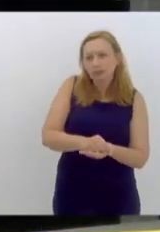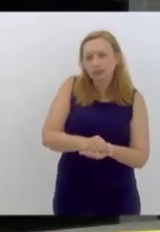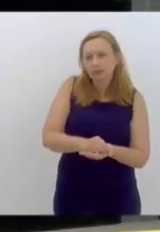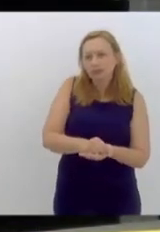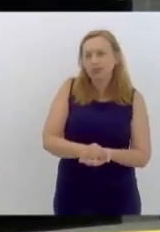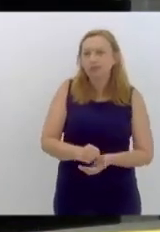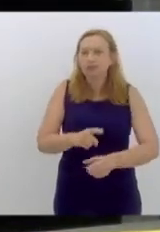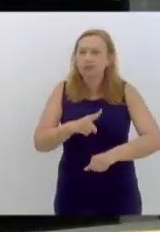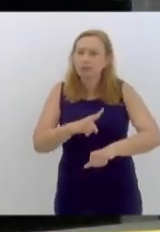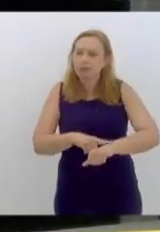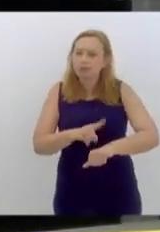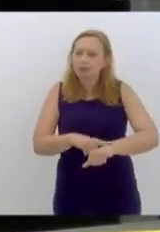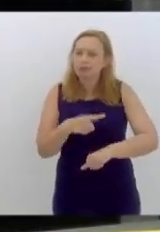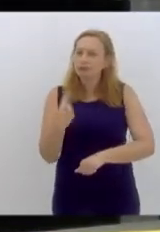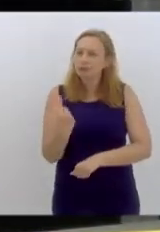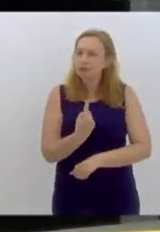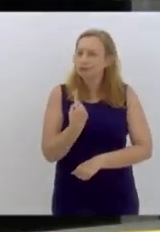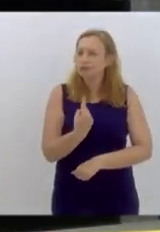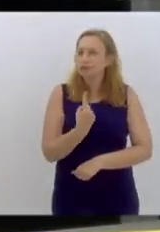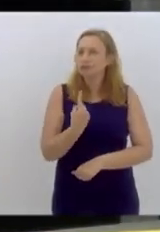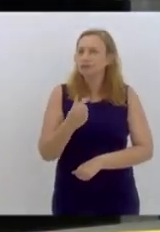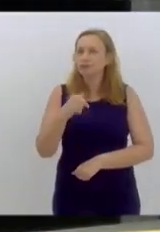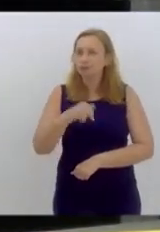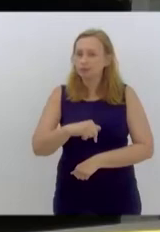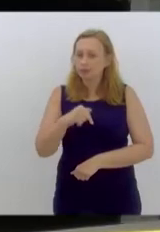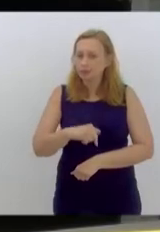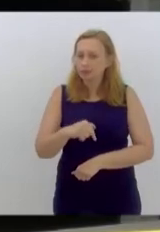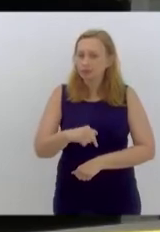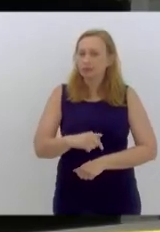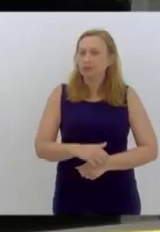esse momento que nós estamos aqui